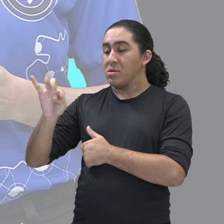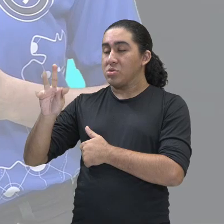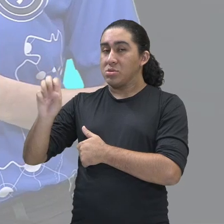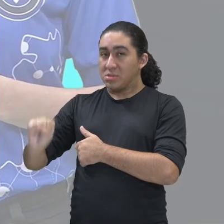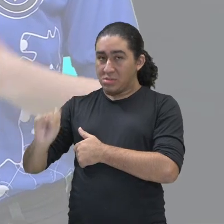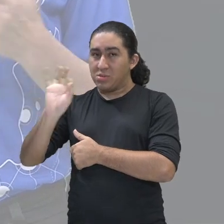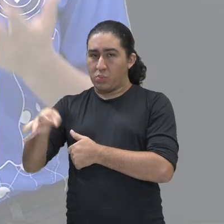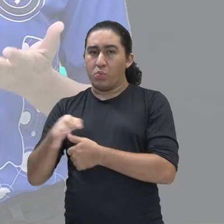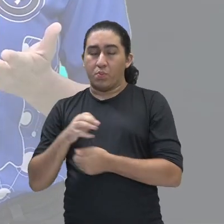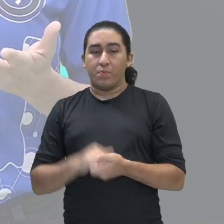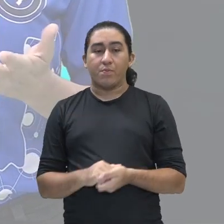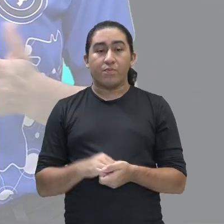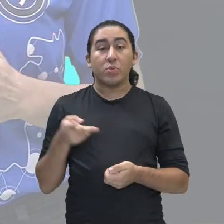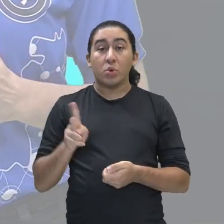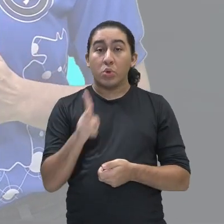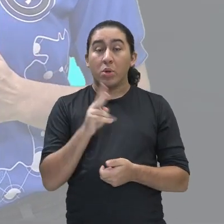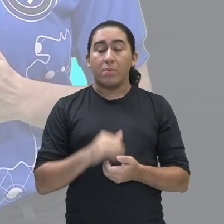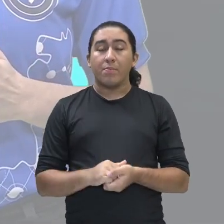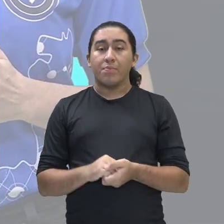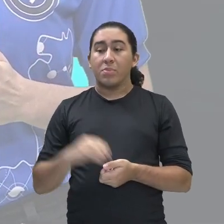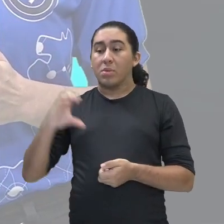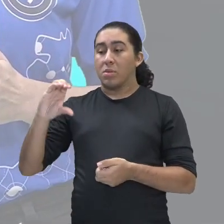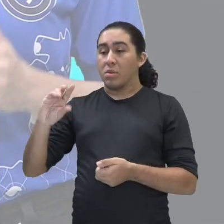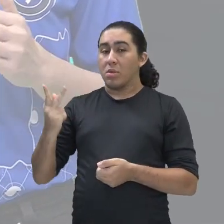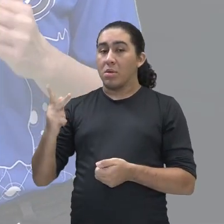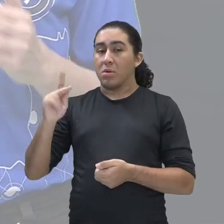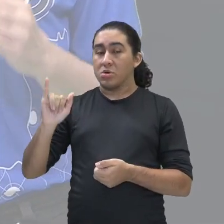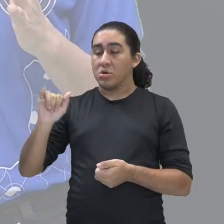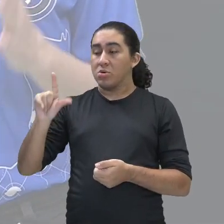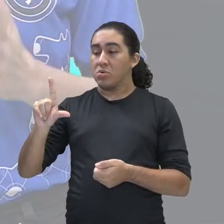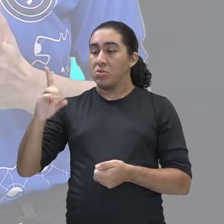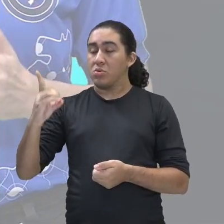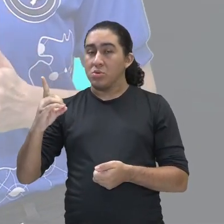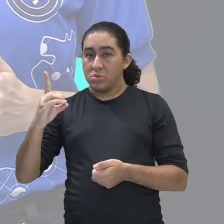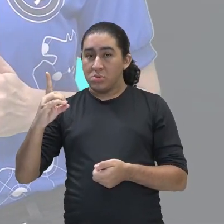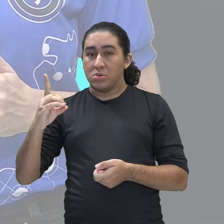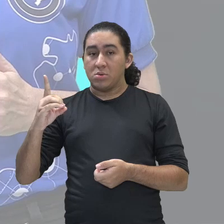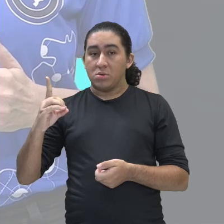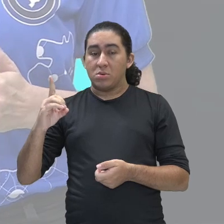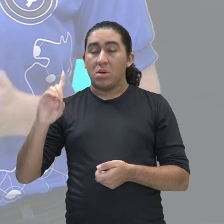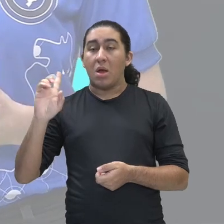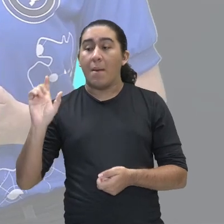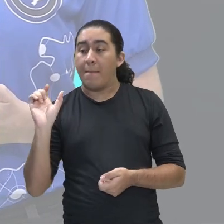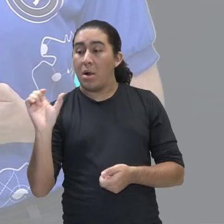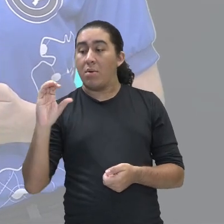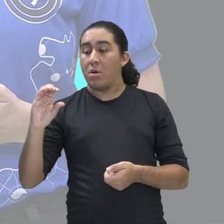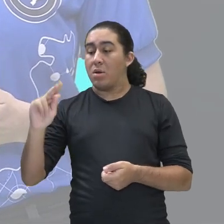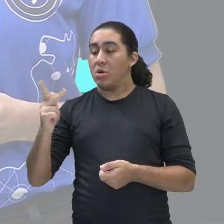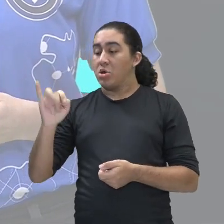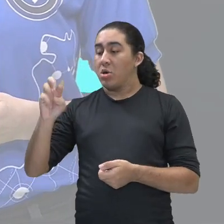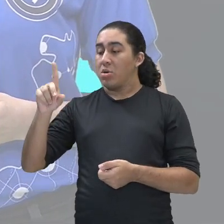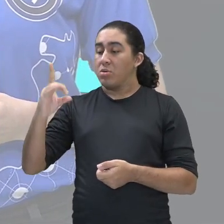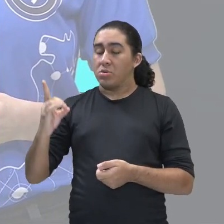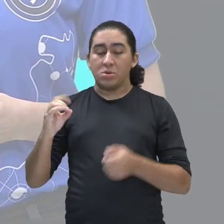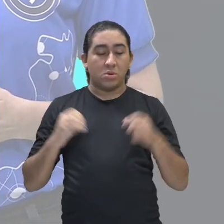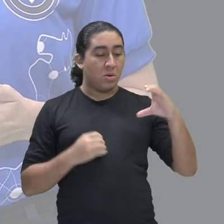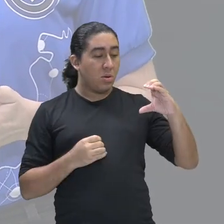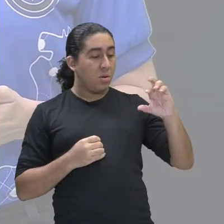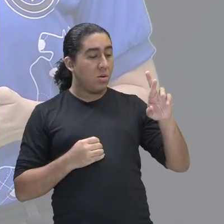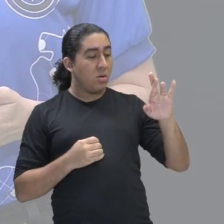Continuando. Child, child, child, que é a palavra criança,